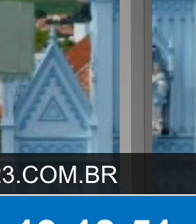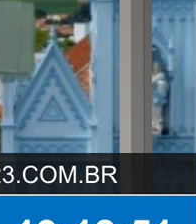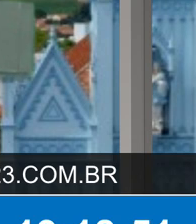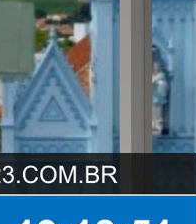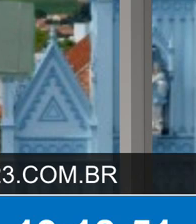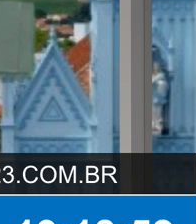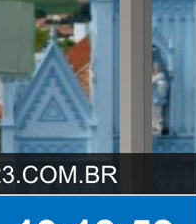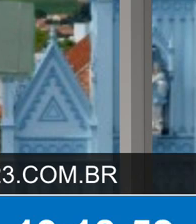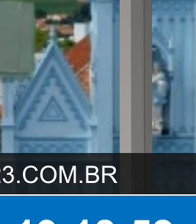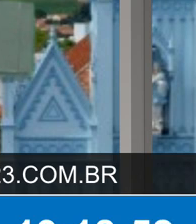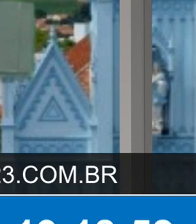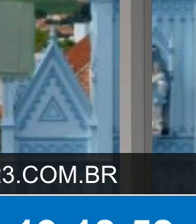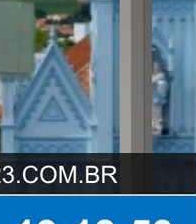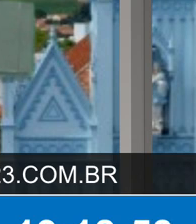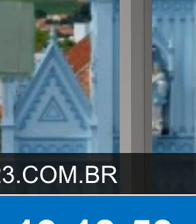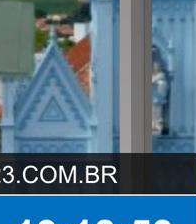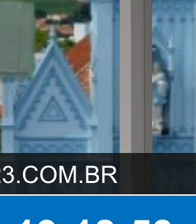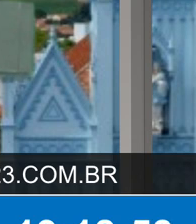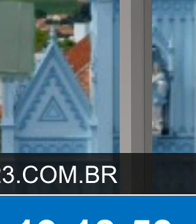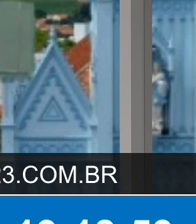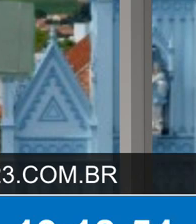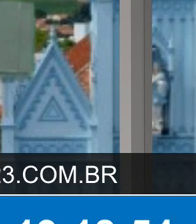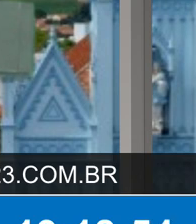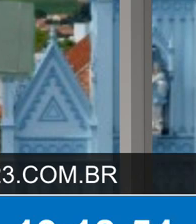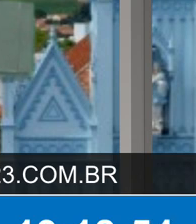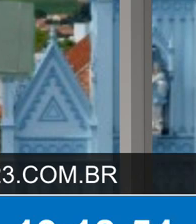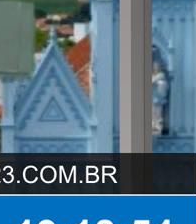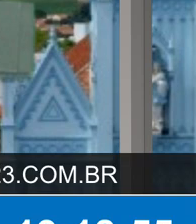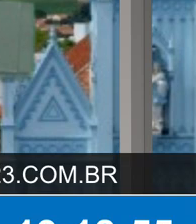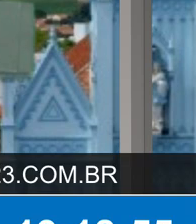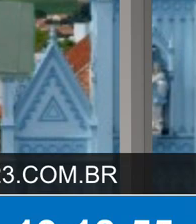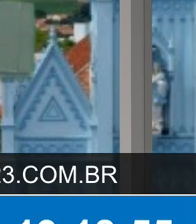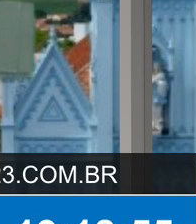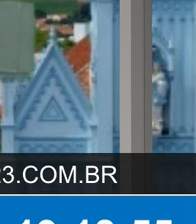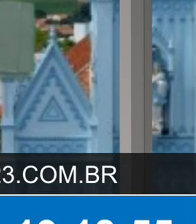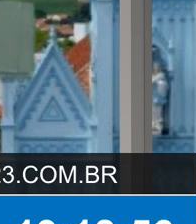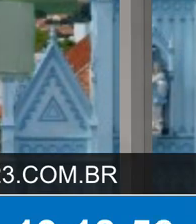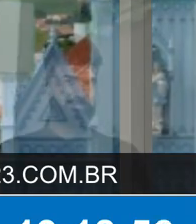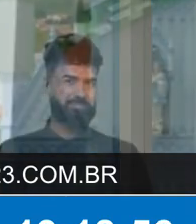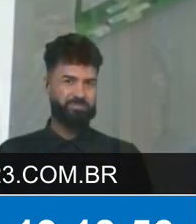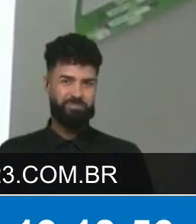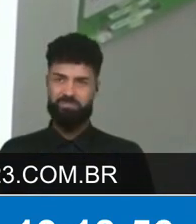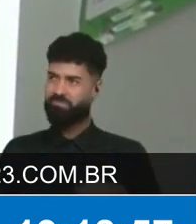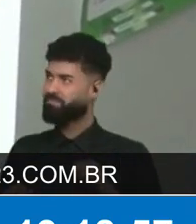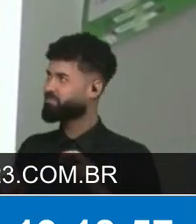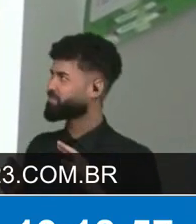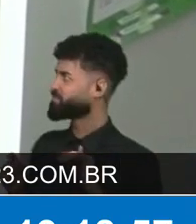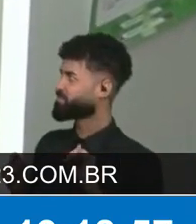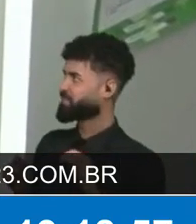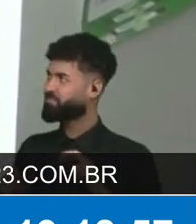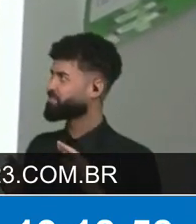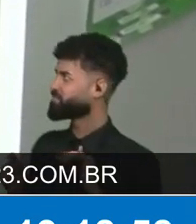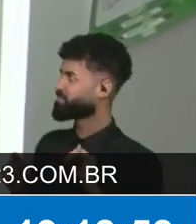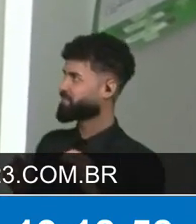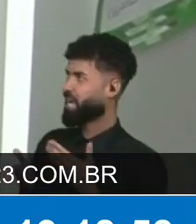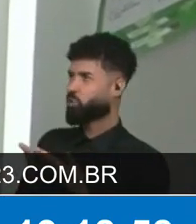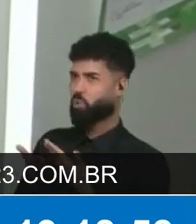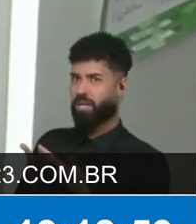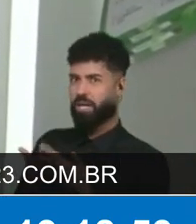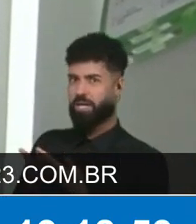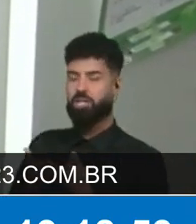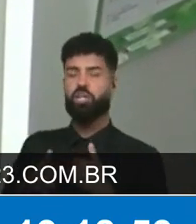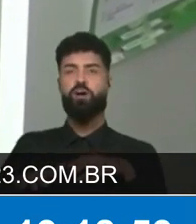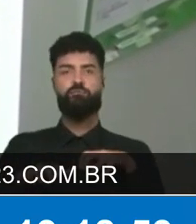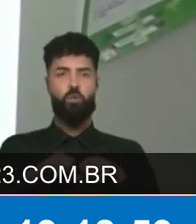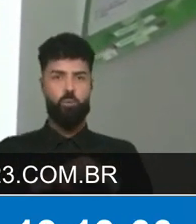opções. Entre elas também o financiamento estudantil FIES. Veja só. Maria Antônia é estudante, já